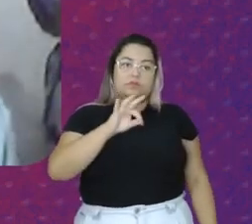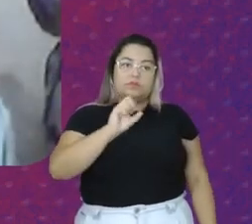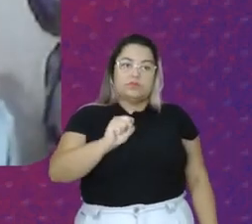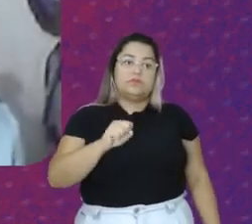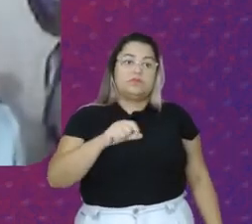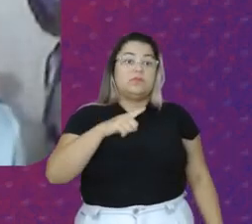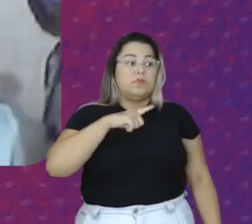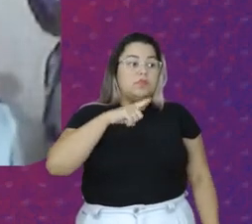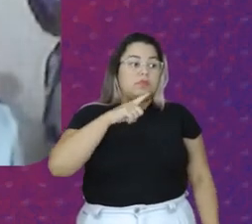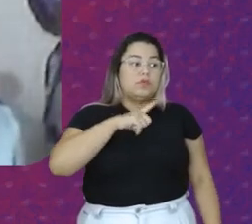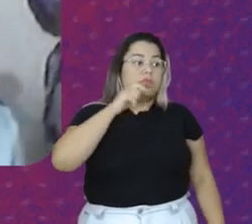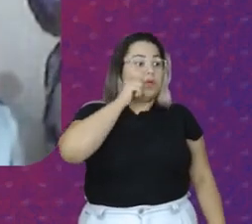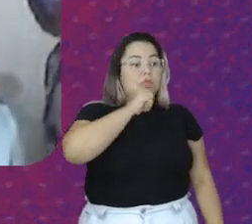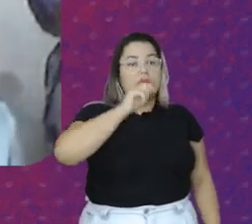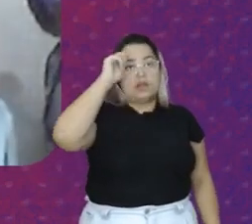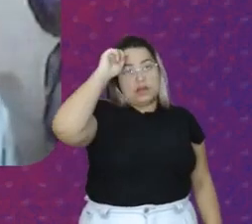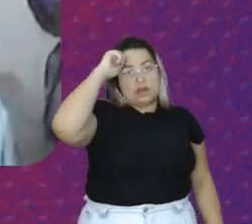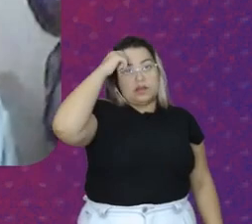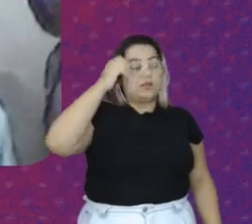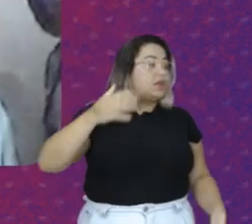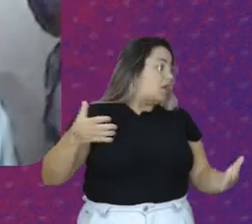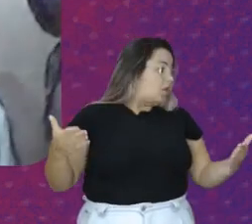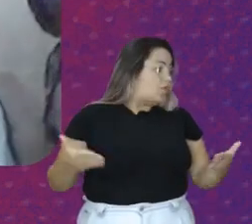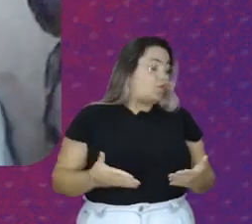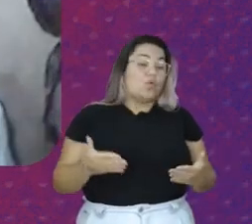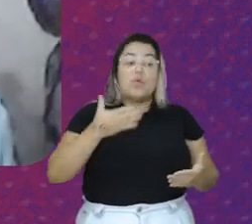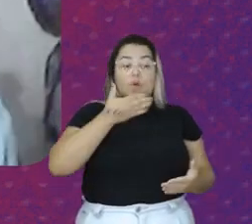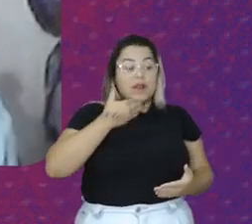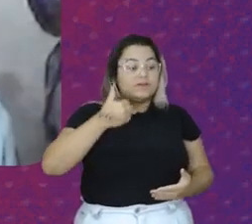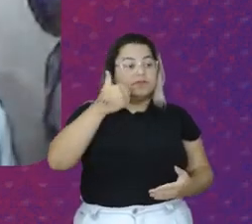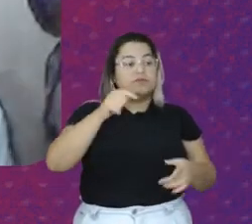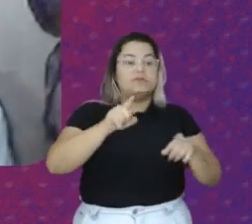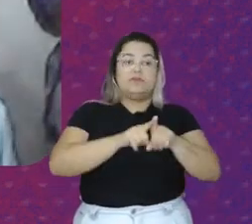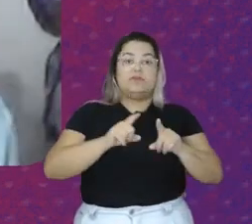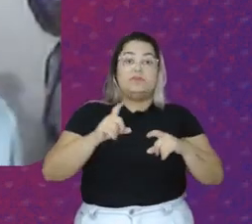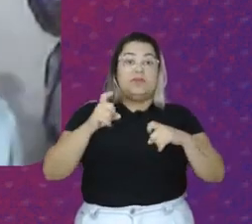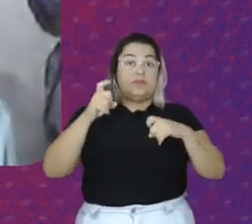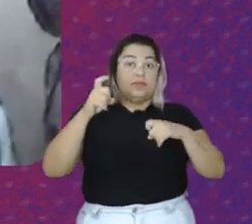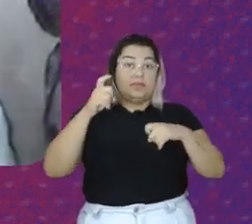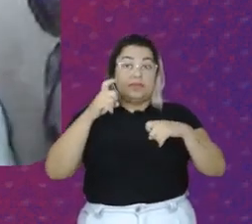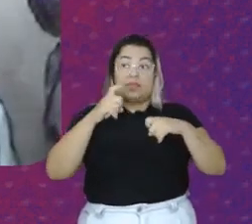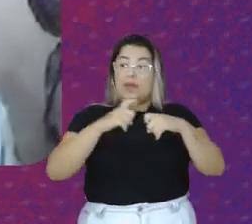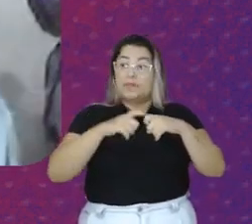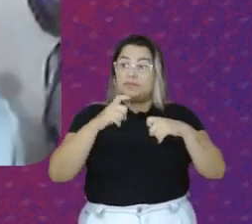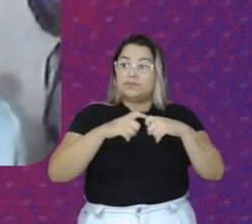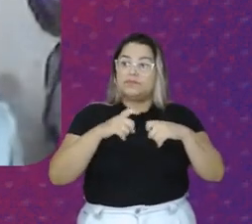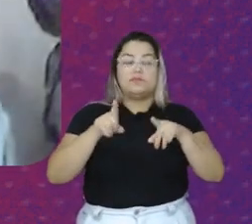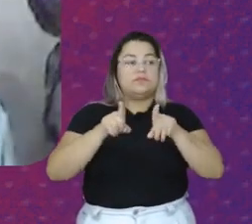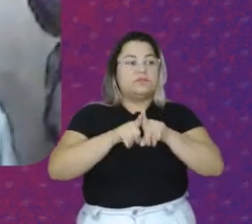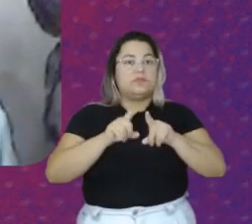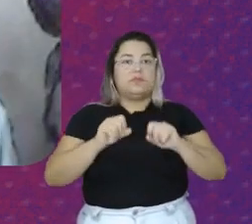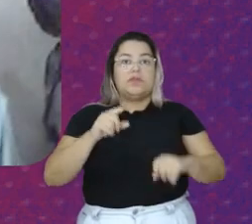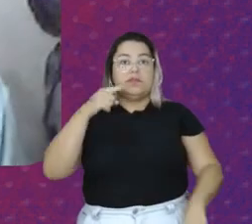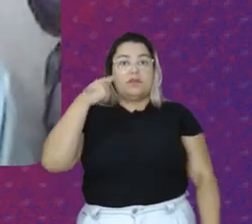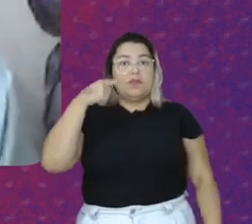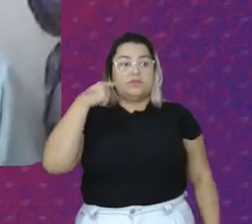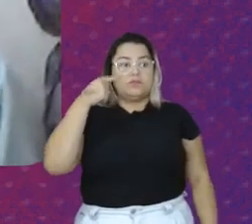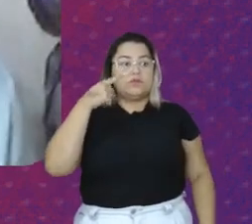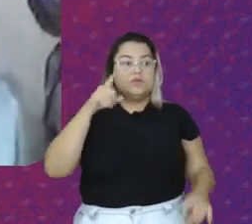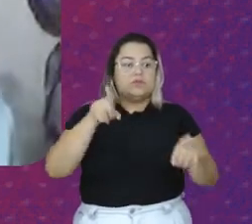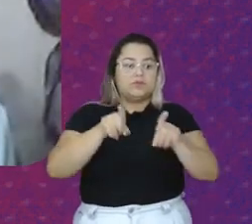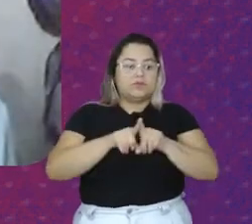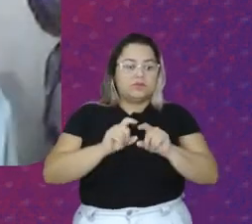uma mulherada negra hoje, qualificada na medicina, na engenharia, na advocacia,